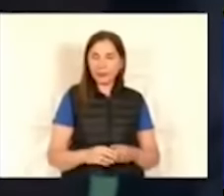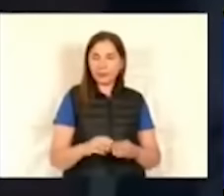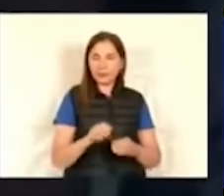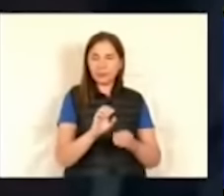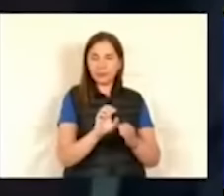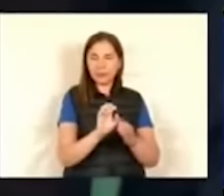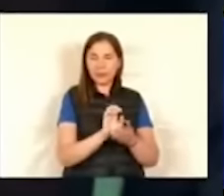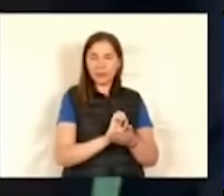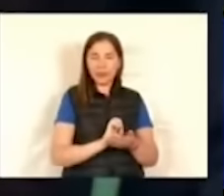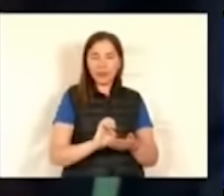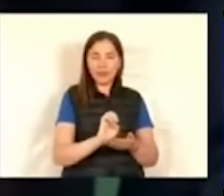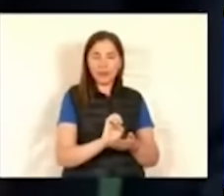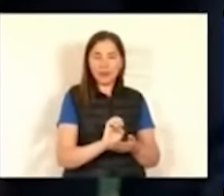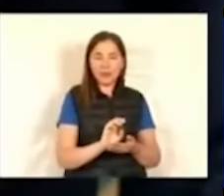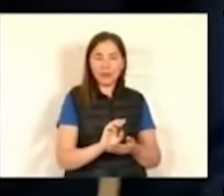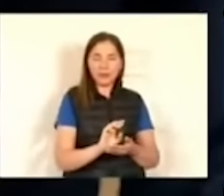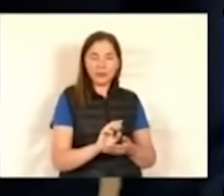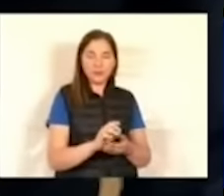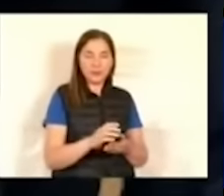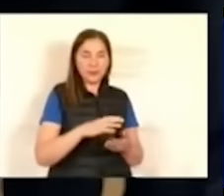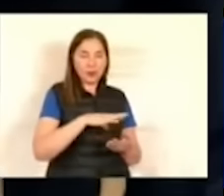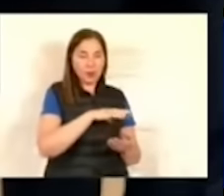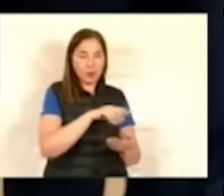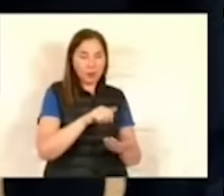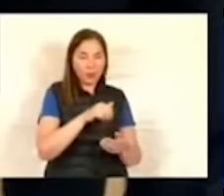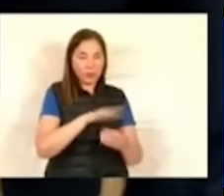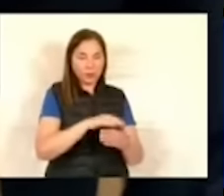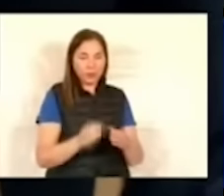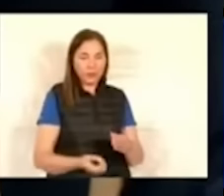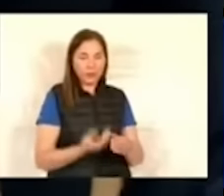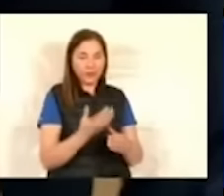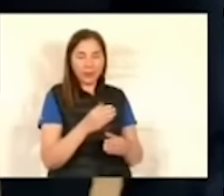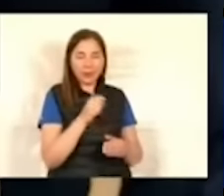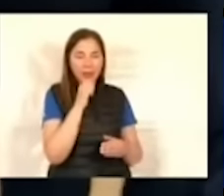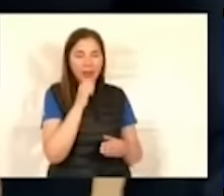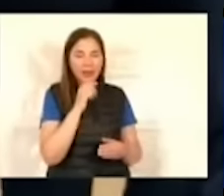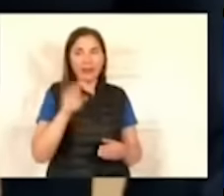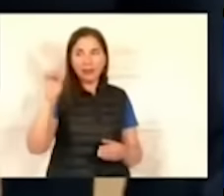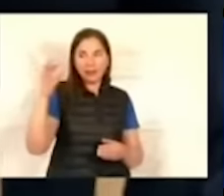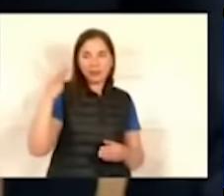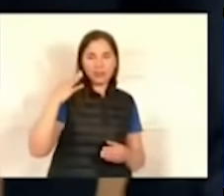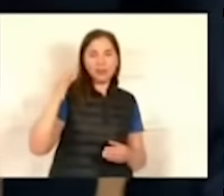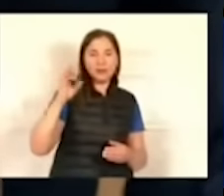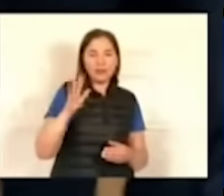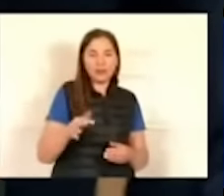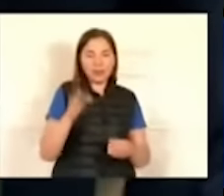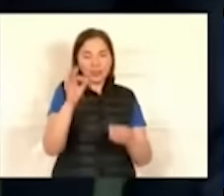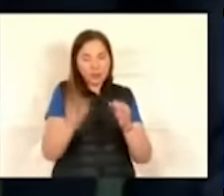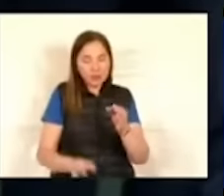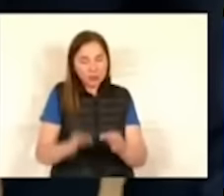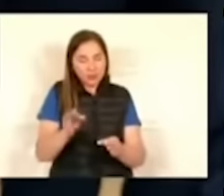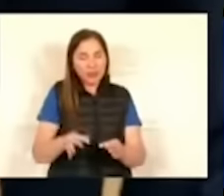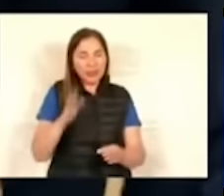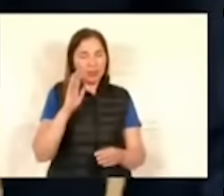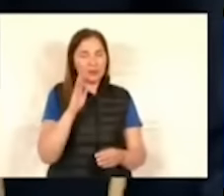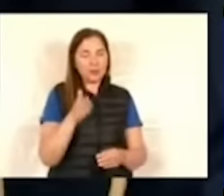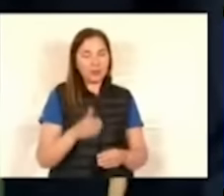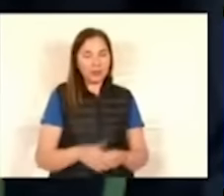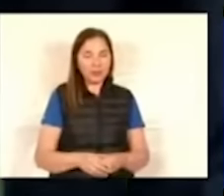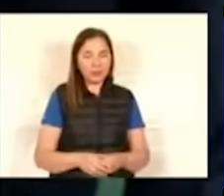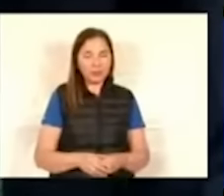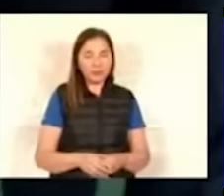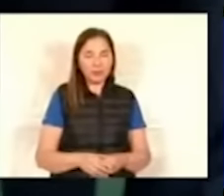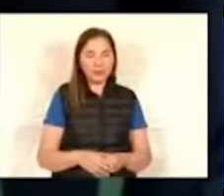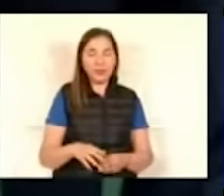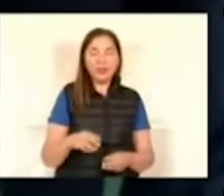escolhidos desde antes da criação do mundo nós fomos separados e justificados por eles e esse negócio